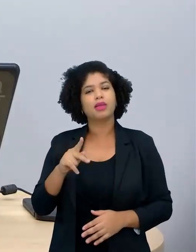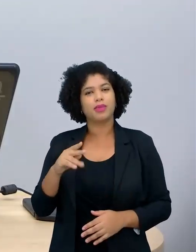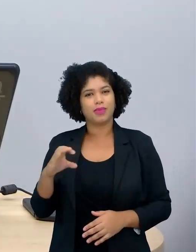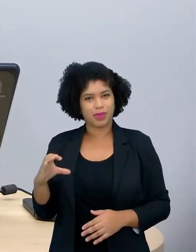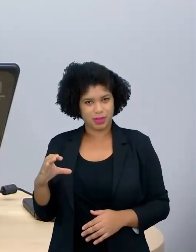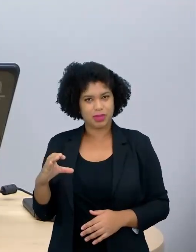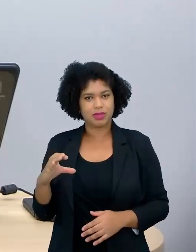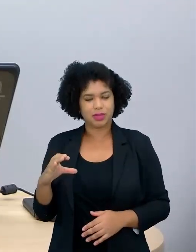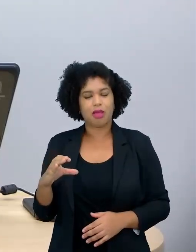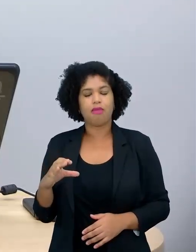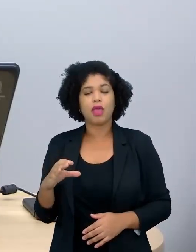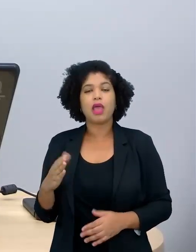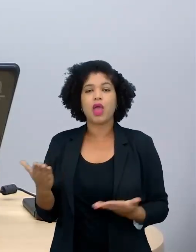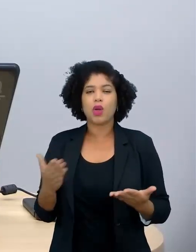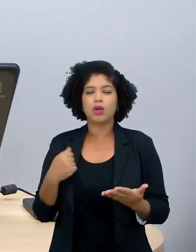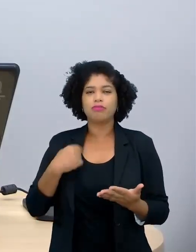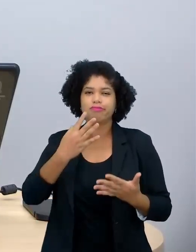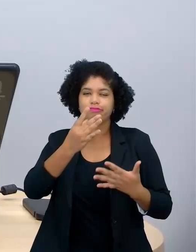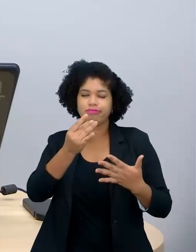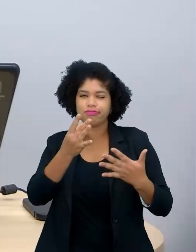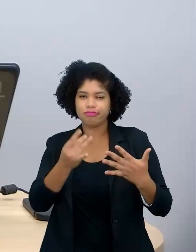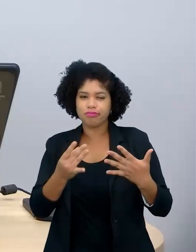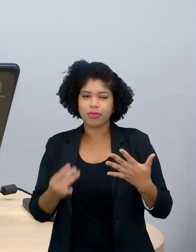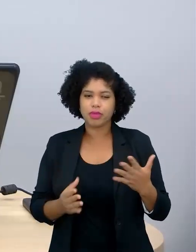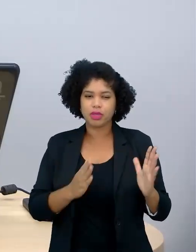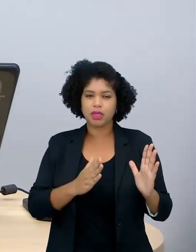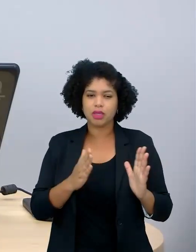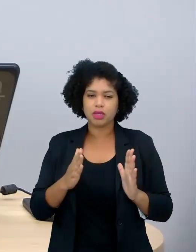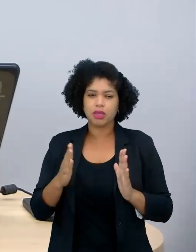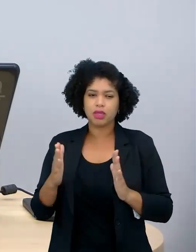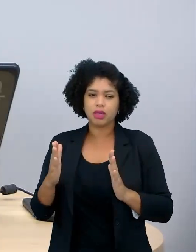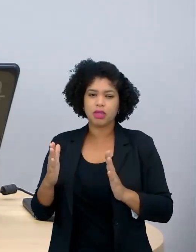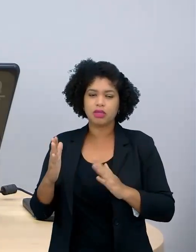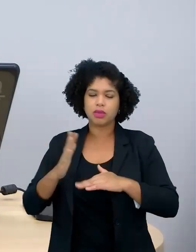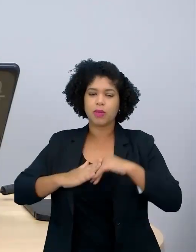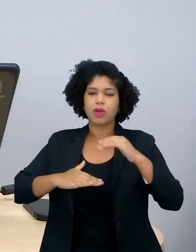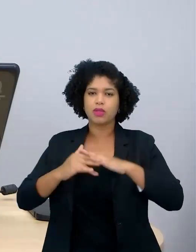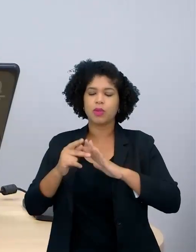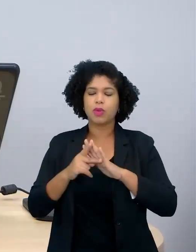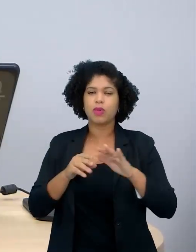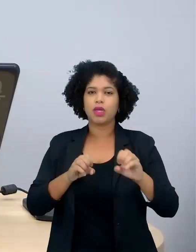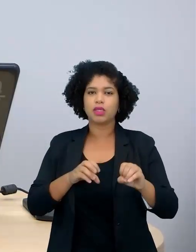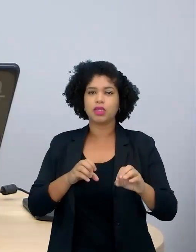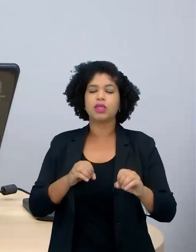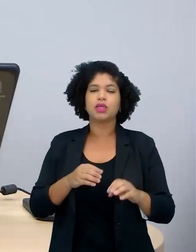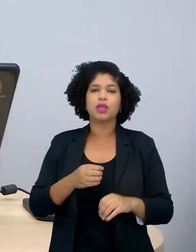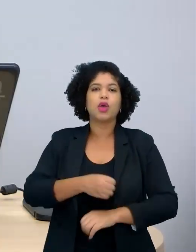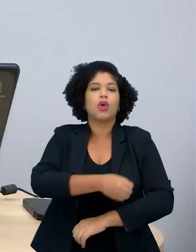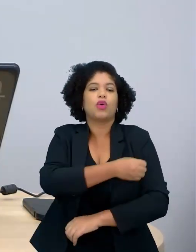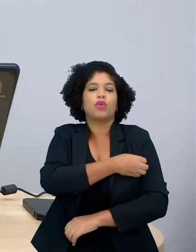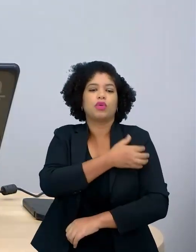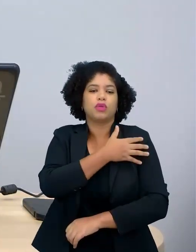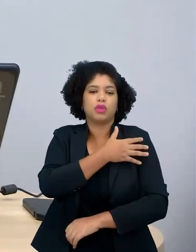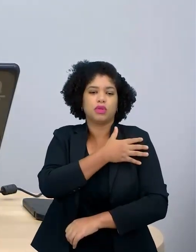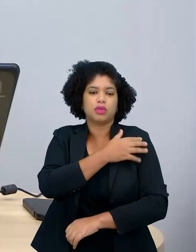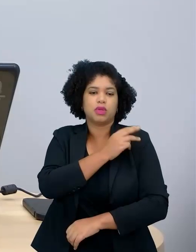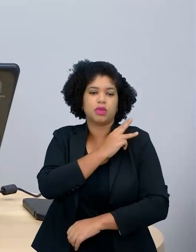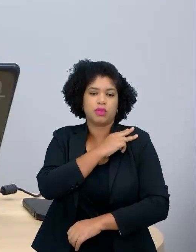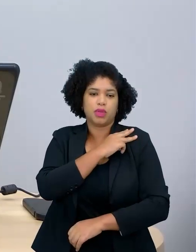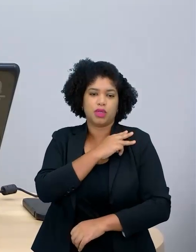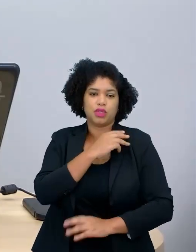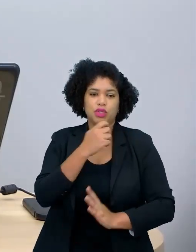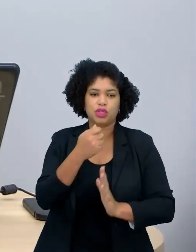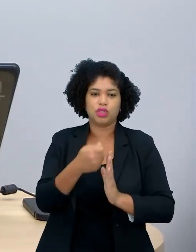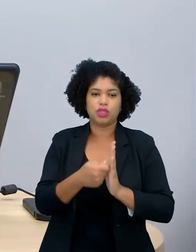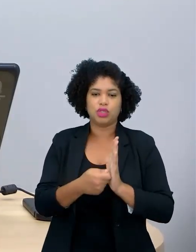e agora a gente vai destrinchar etapa por etapa com as habilidades aí do ensino fundamental e do ensino médio. Então, o diário de bordo vai ser super importante para vocês